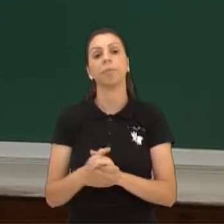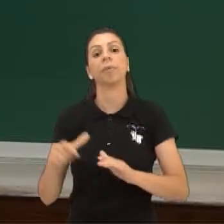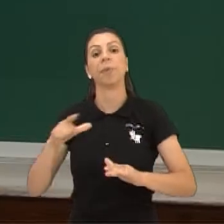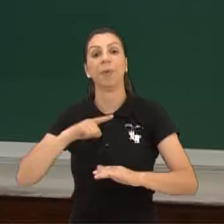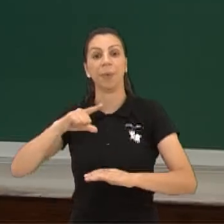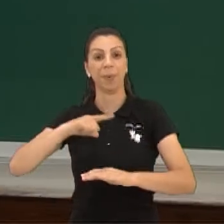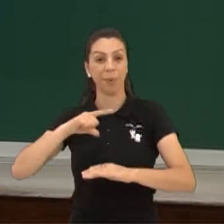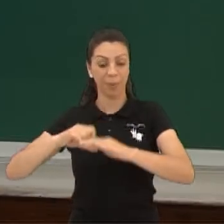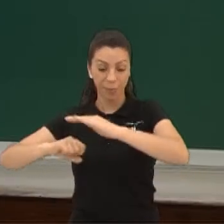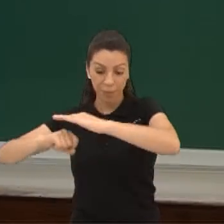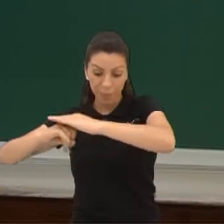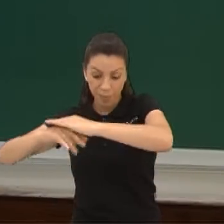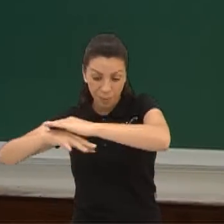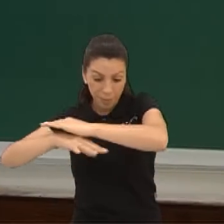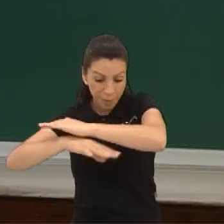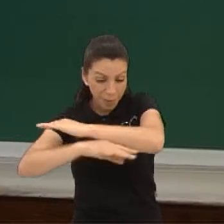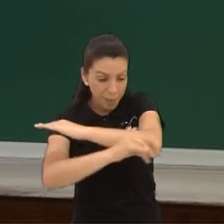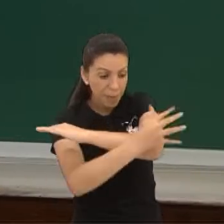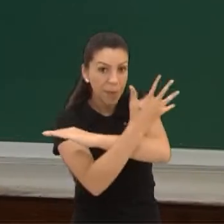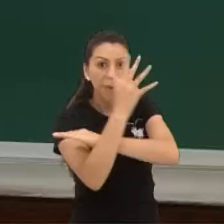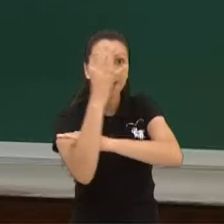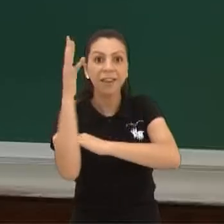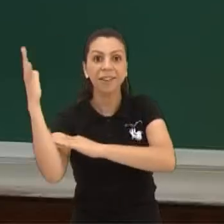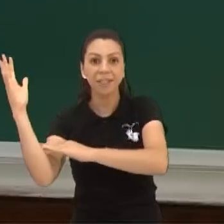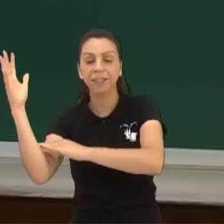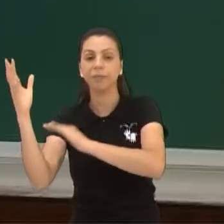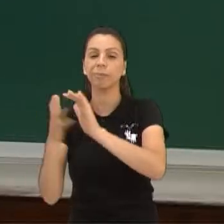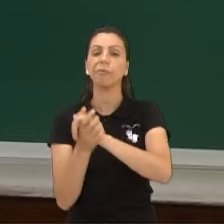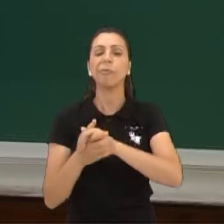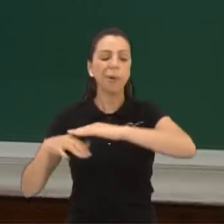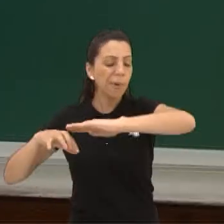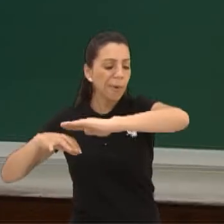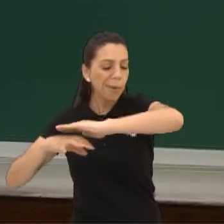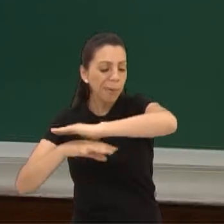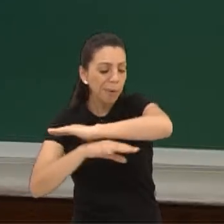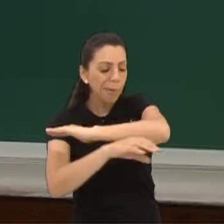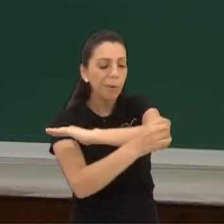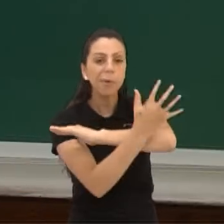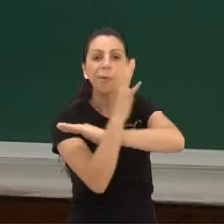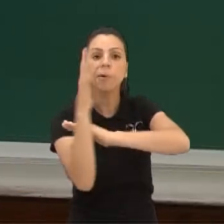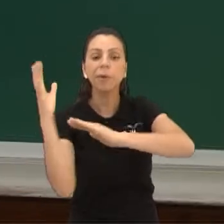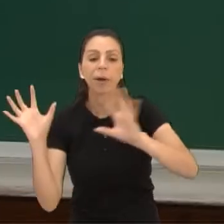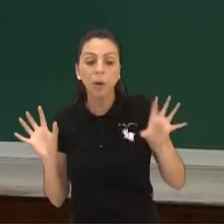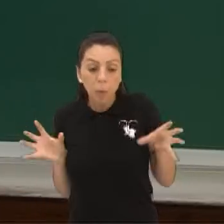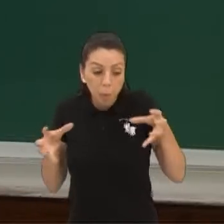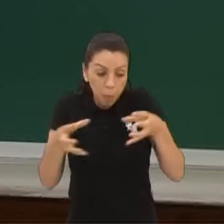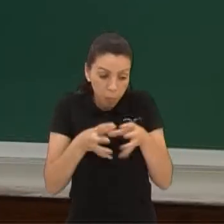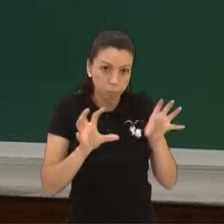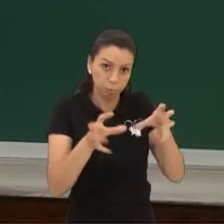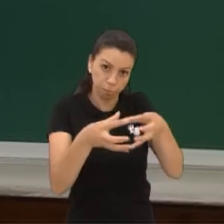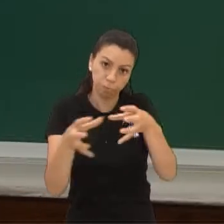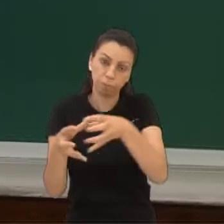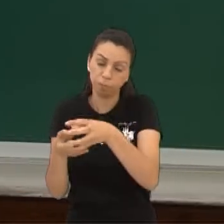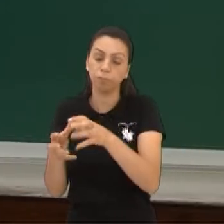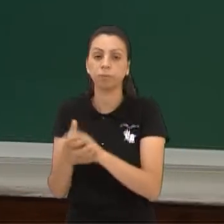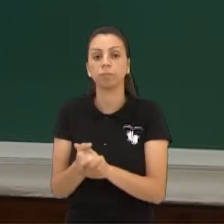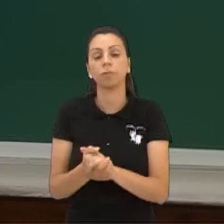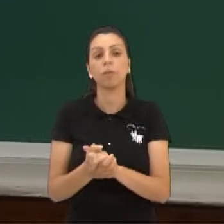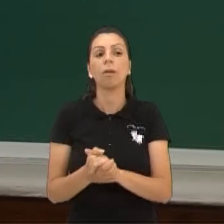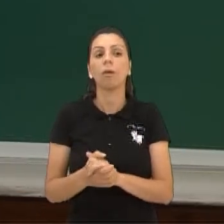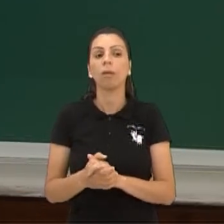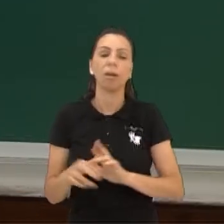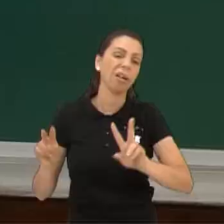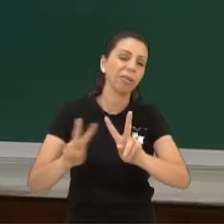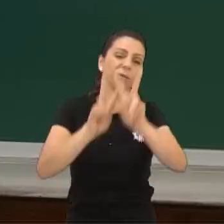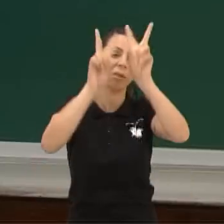ecossistema. Beleza? Só que eu não posso dizer que ecossistema é o conjunto formado por comunidades. Não, o ecossistema é um termo